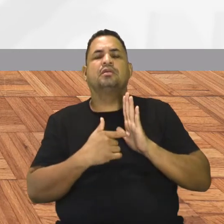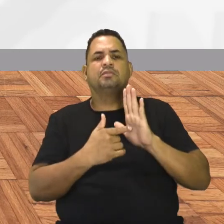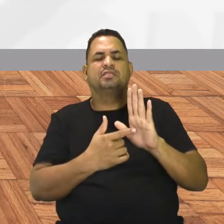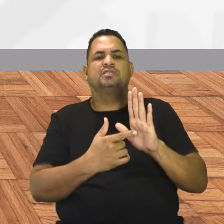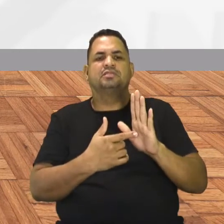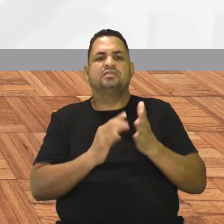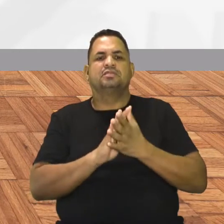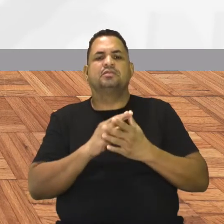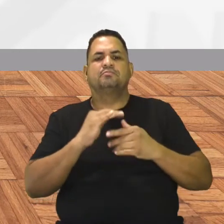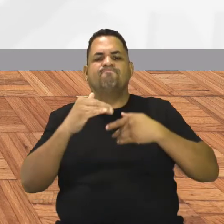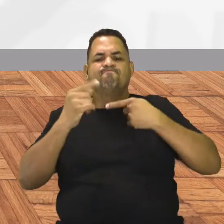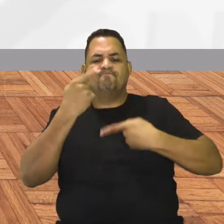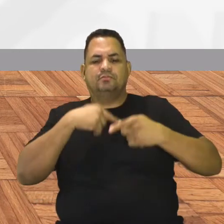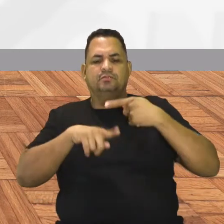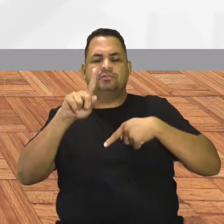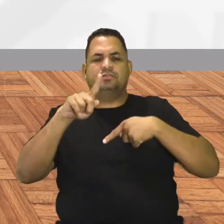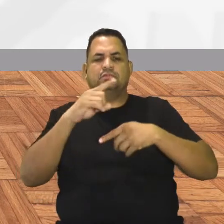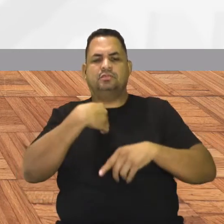esse crescimento da China?